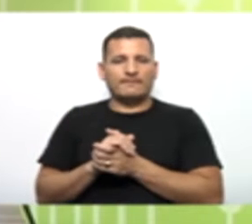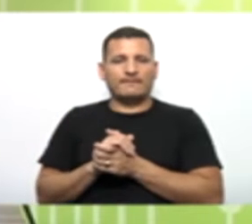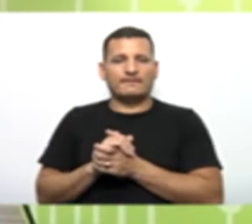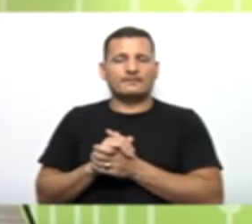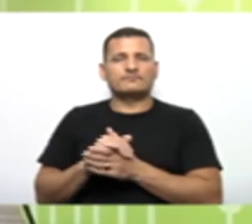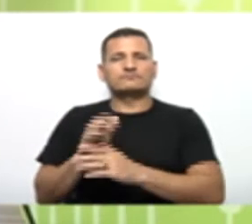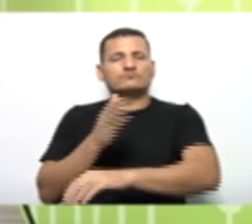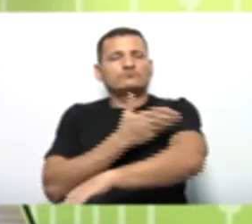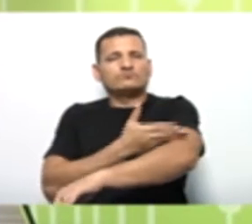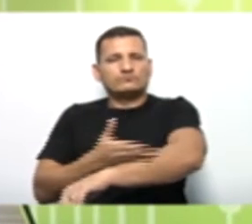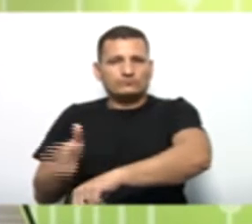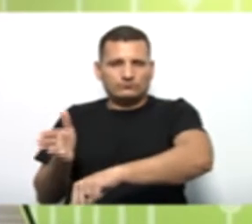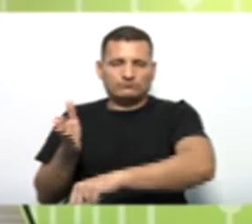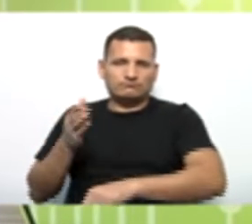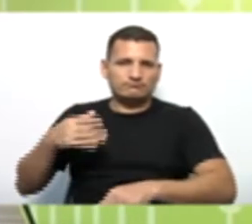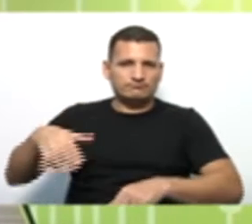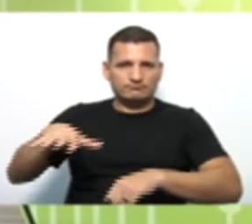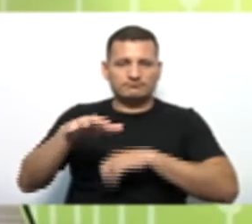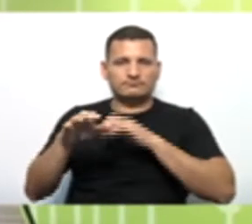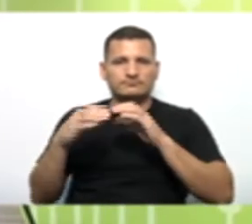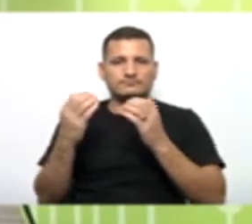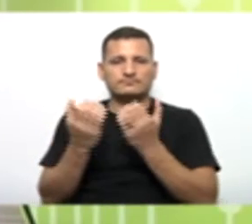os costumes daquela comunidade.